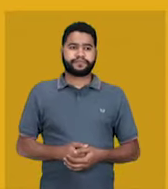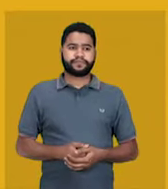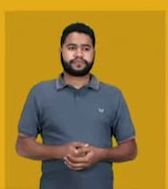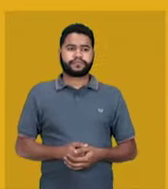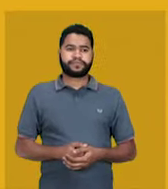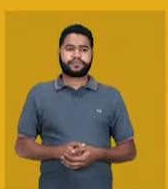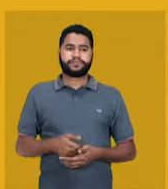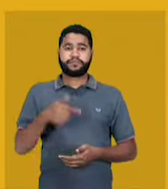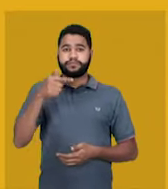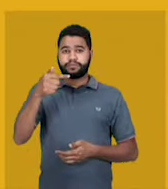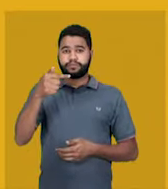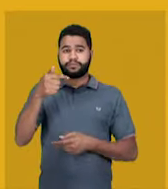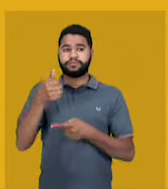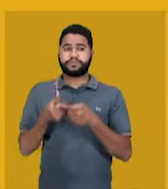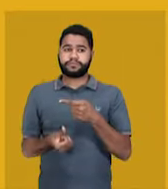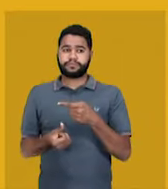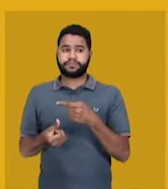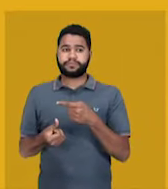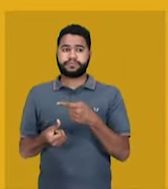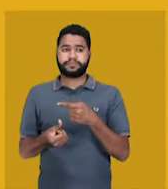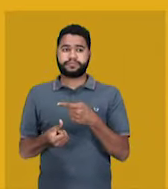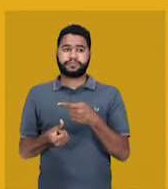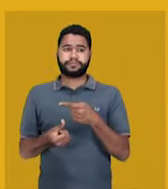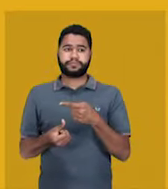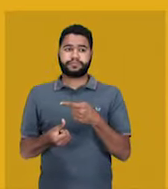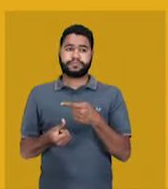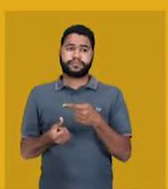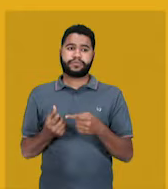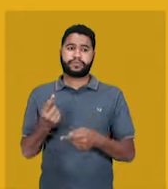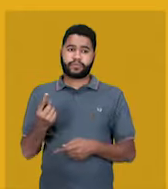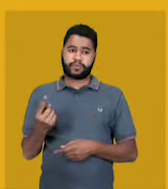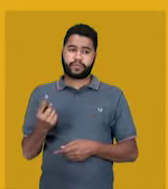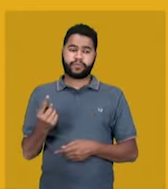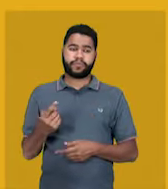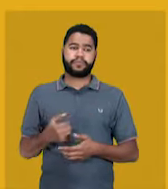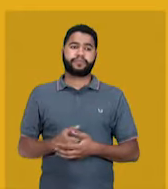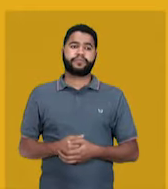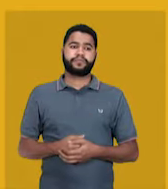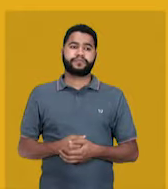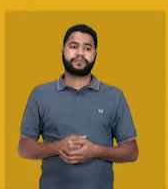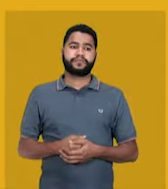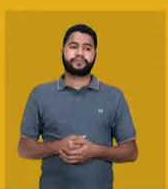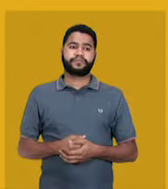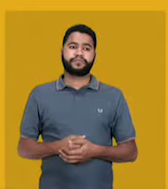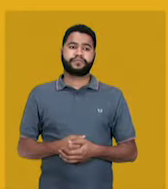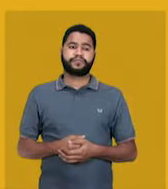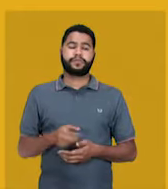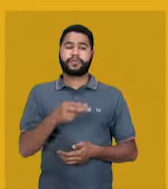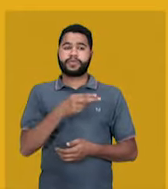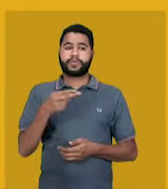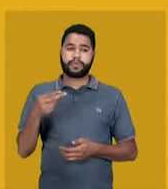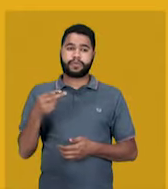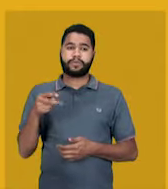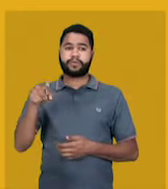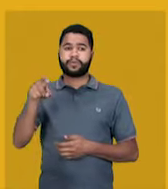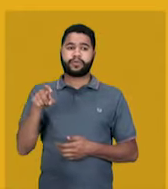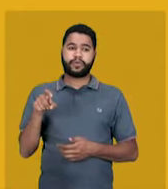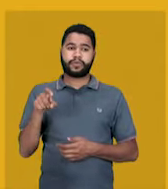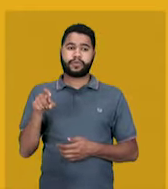7 sextos sobre 1, né? Que o π que sumiu, igual a x